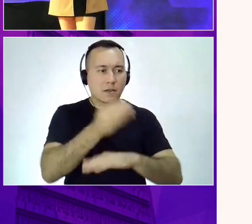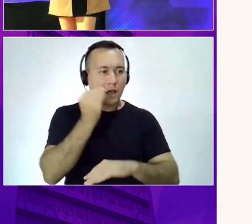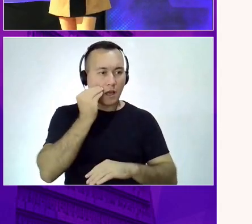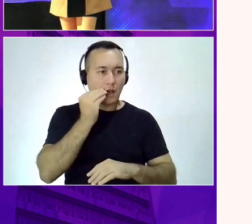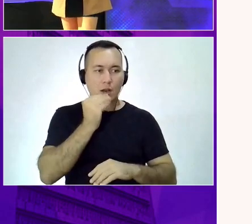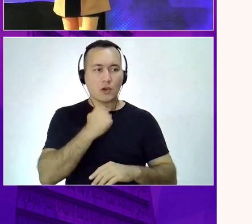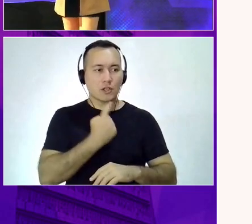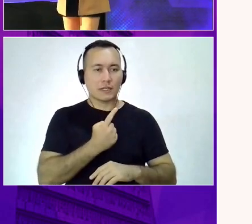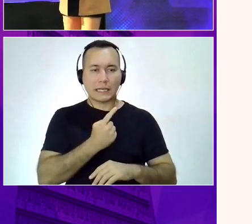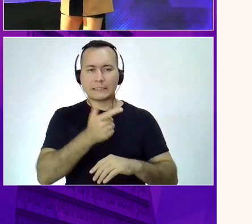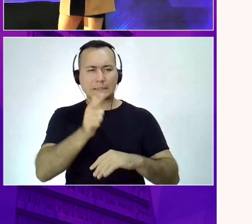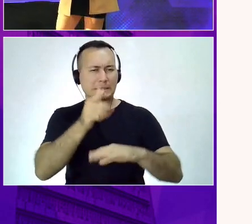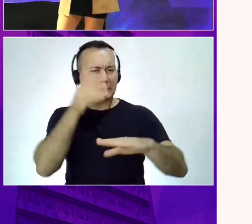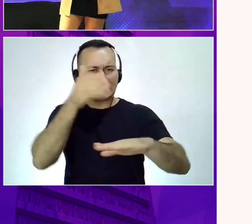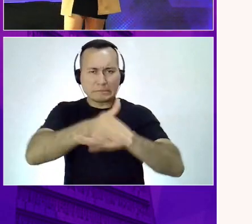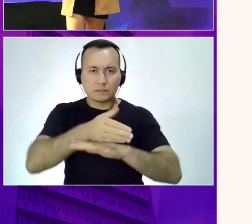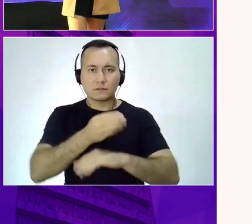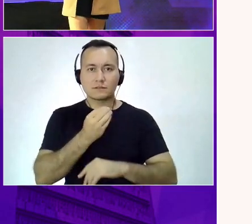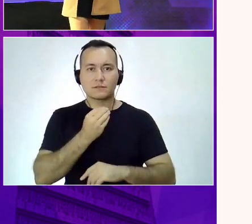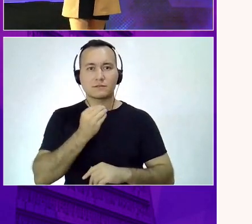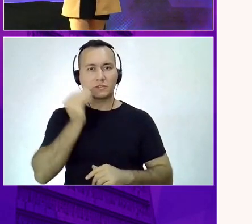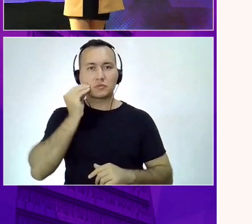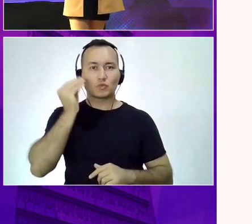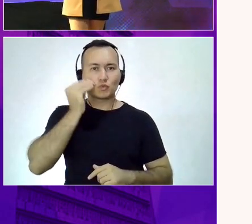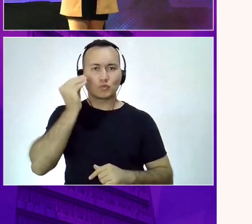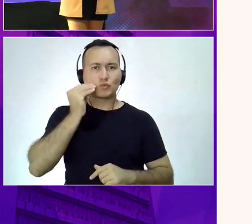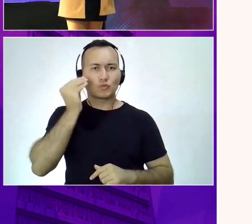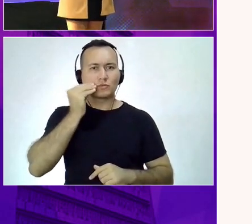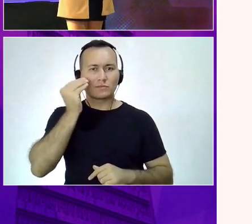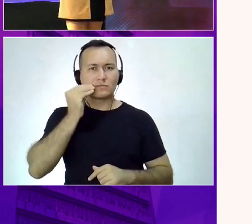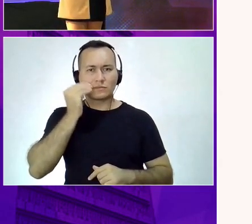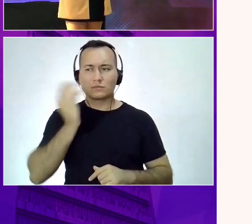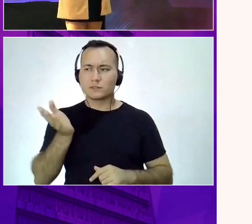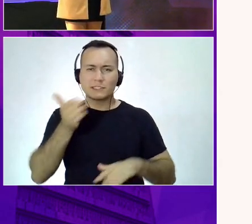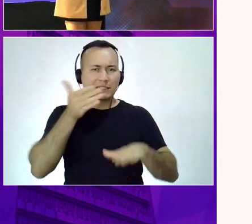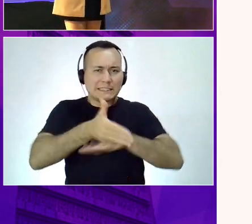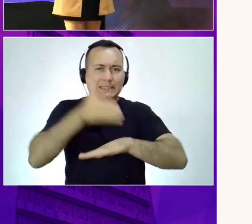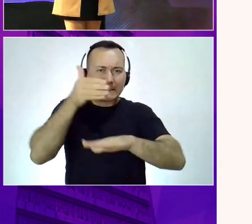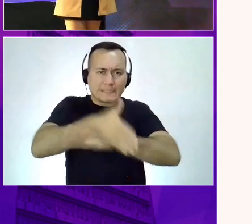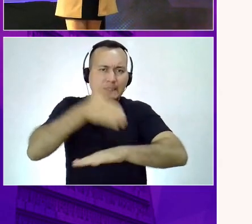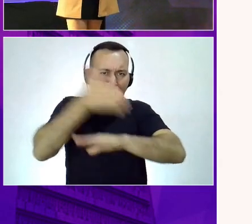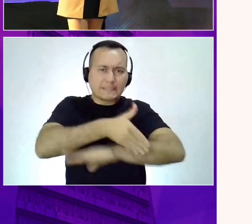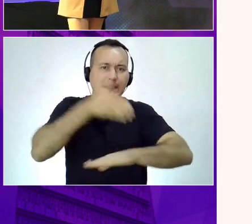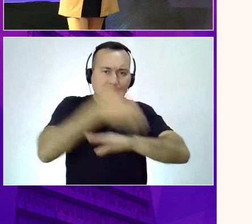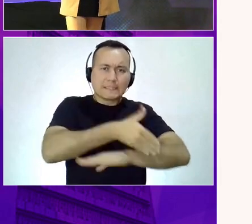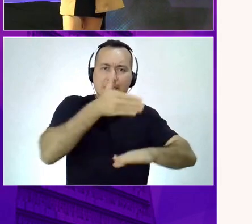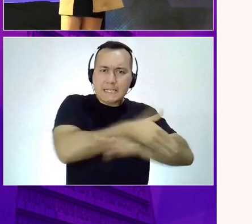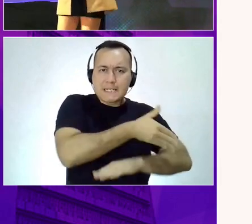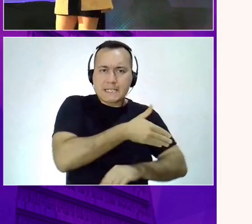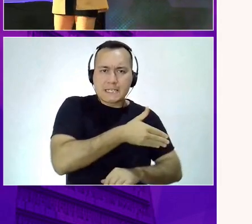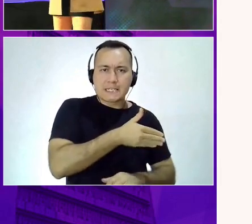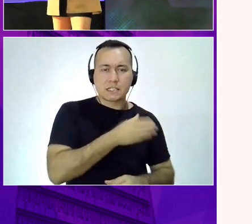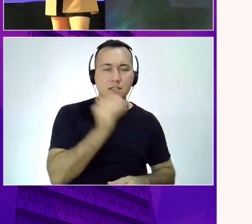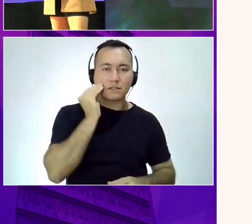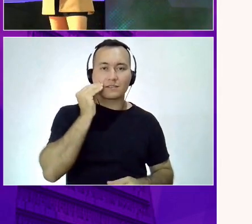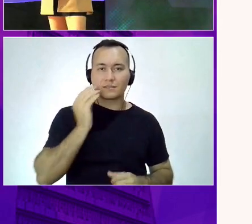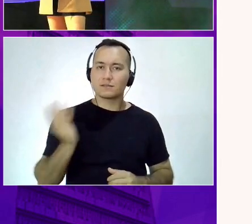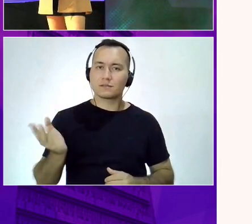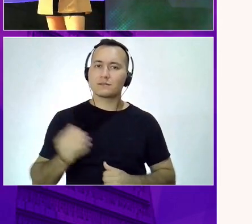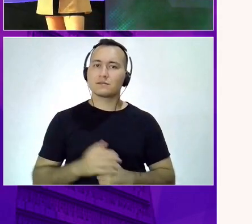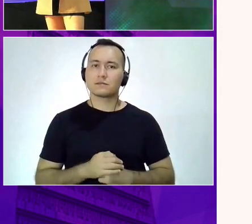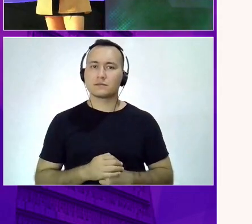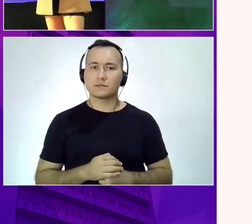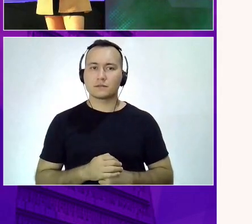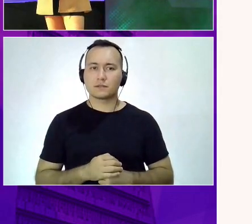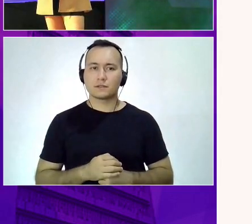mais portas abertas você tem para que possa acontecer uma invasão. Como é que você garante que todo microserviço do seu